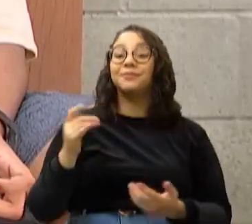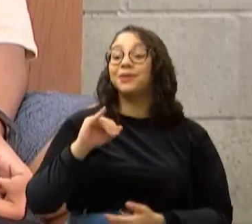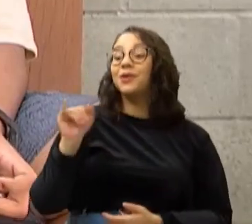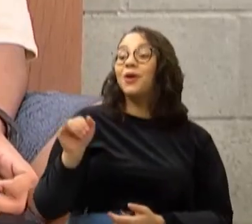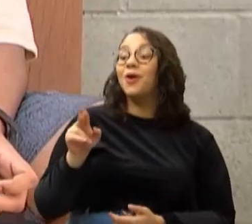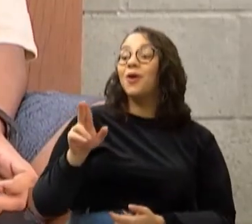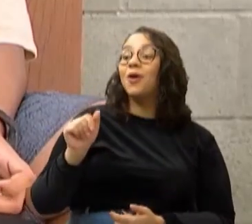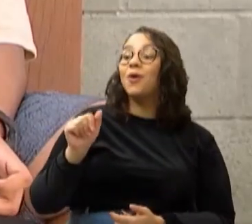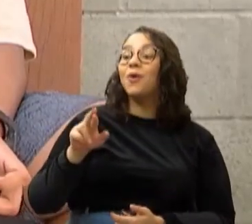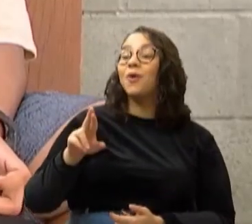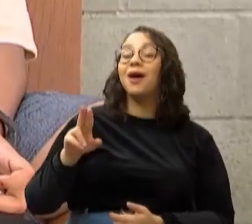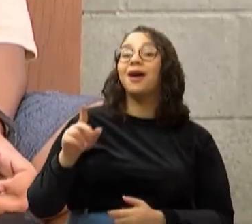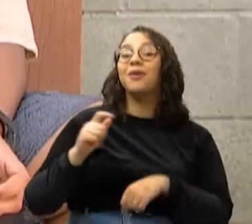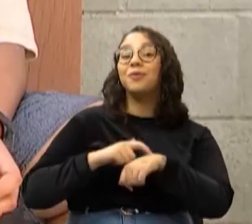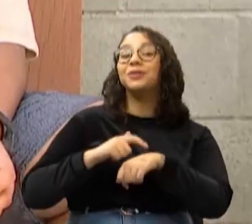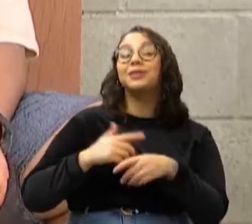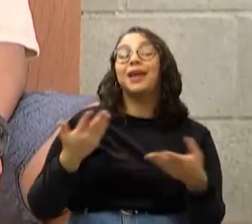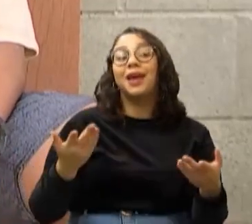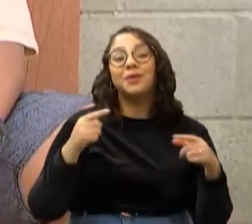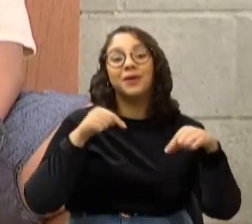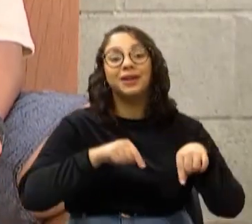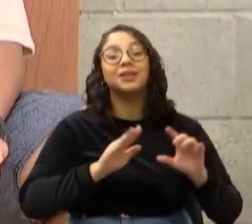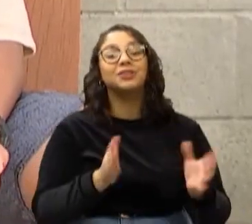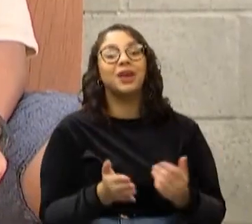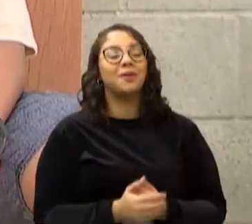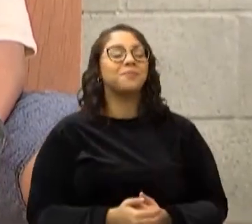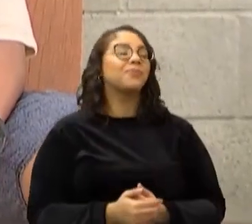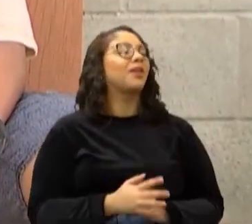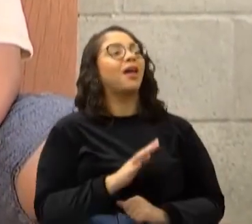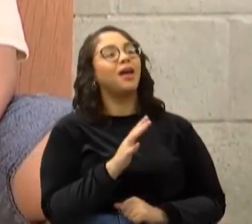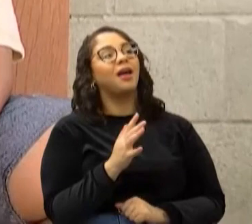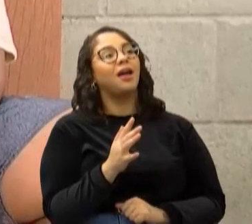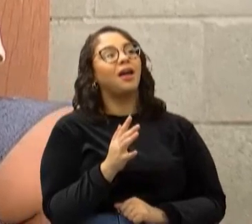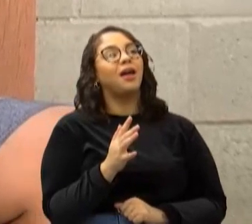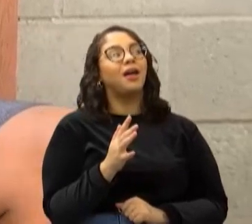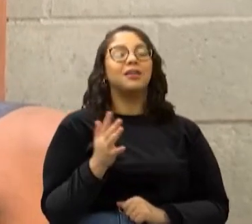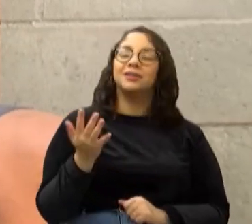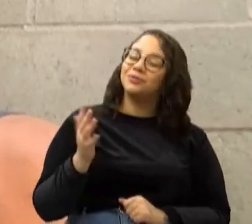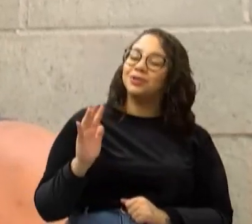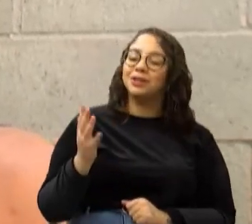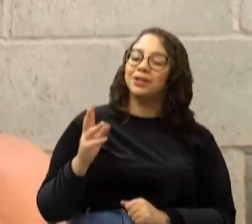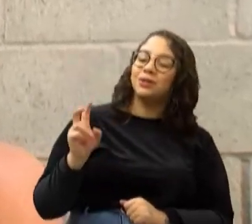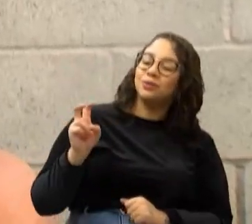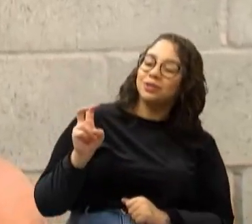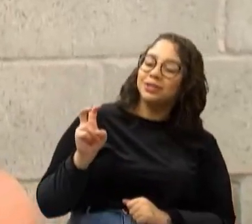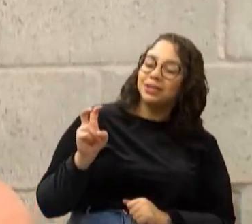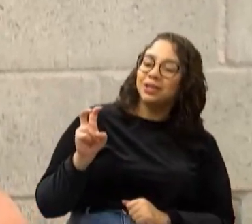frequenta o local há quanto tempo, Juan? Há mais ou menos, uns